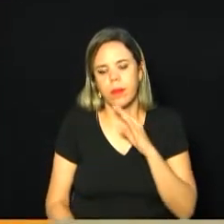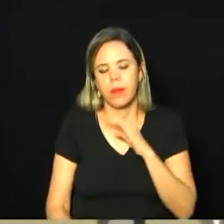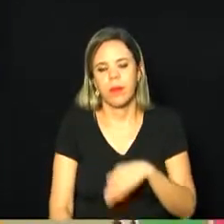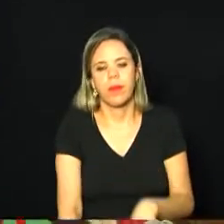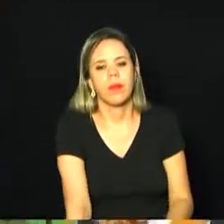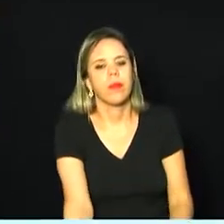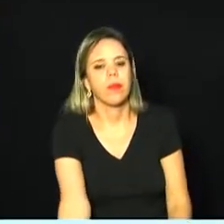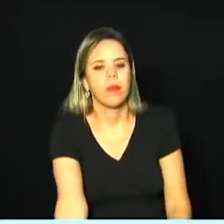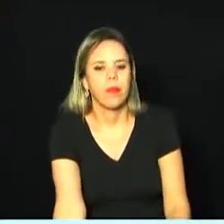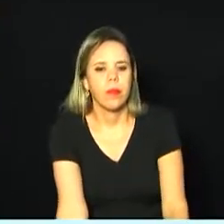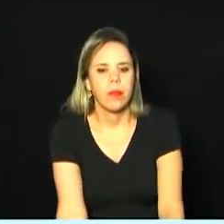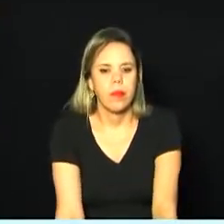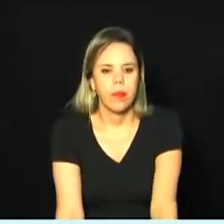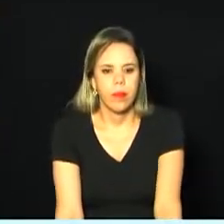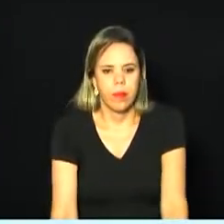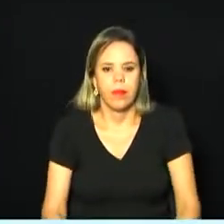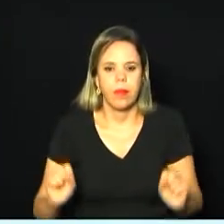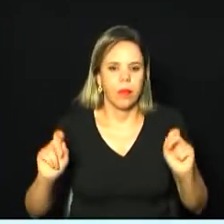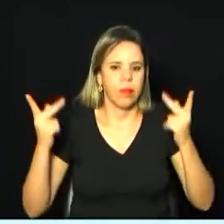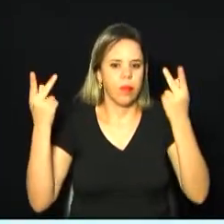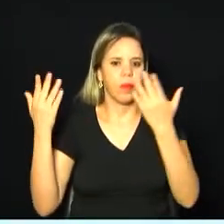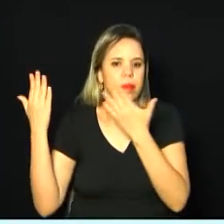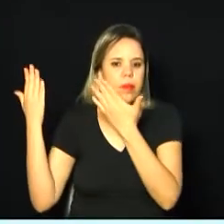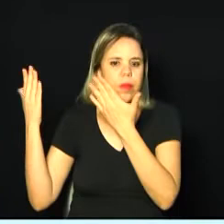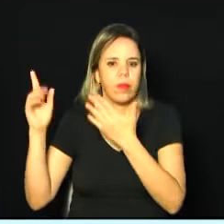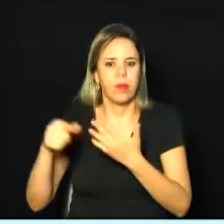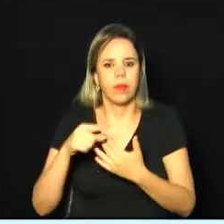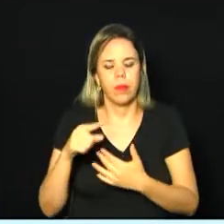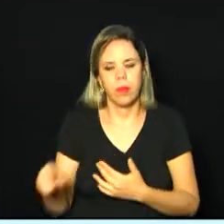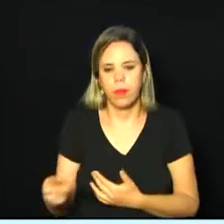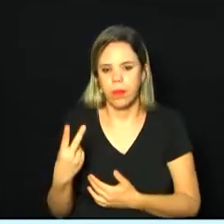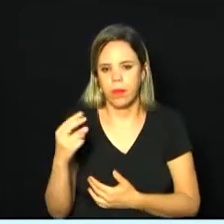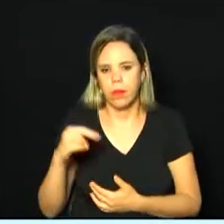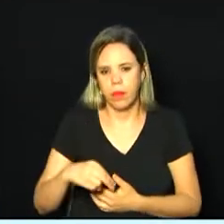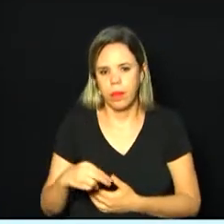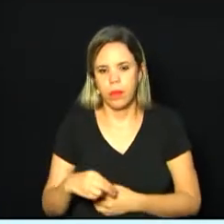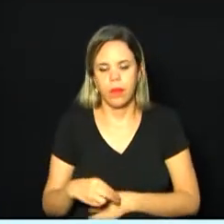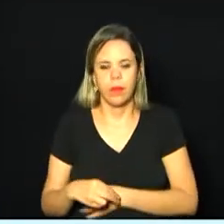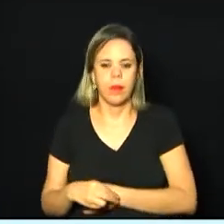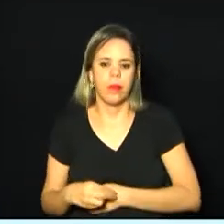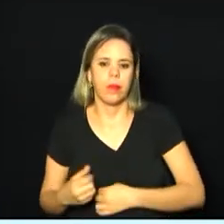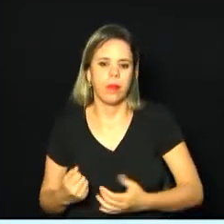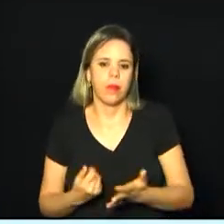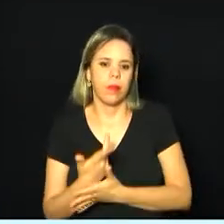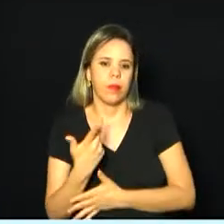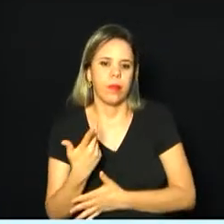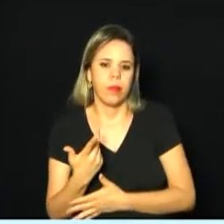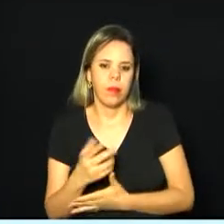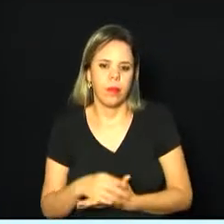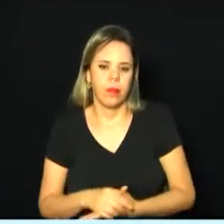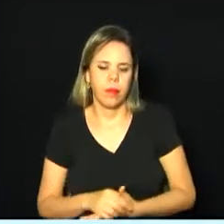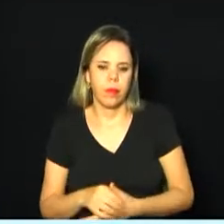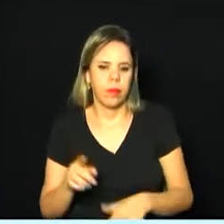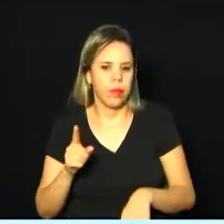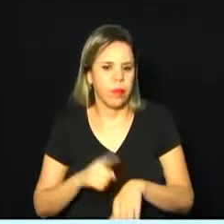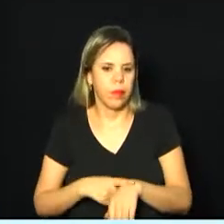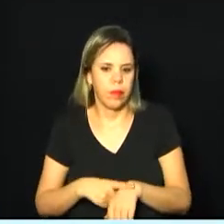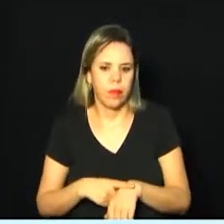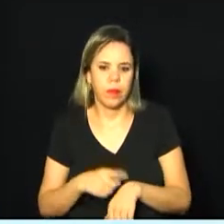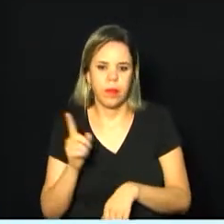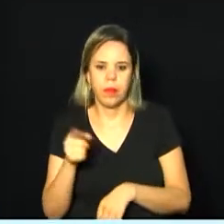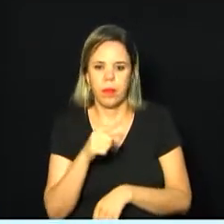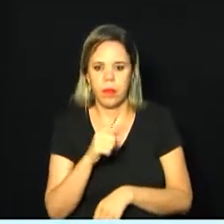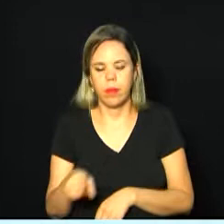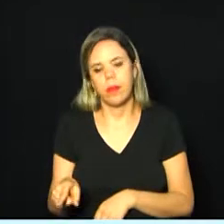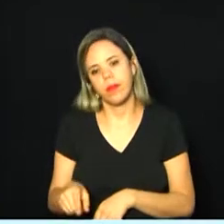5:00 da tarde o shoppings no feriado de Dois de Novembro centro de compras funcionaram em horário de feriado